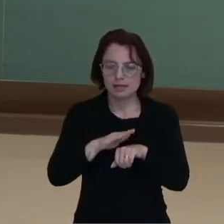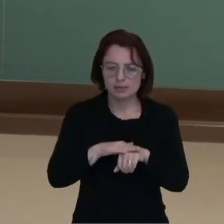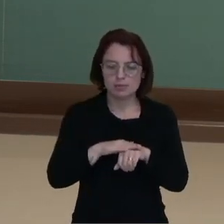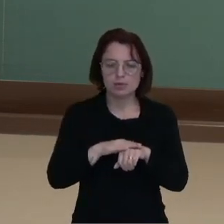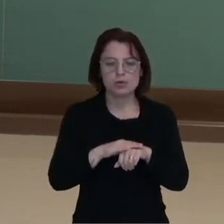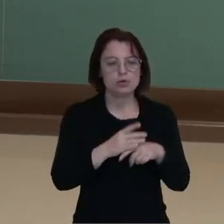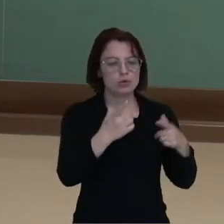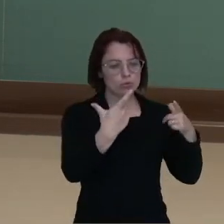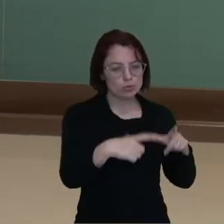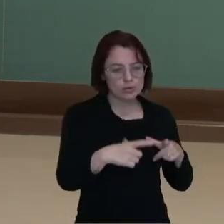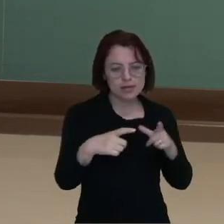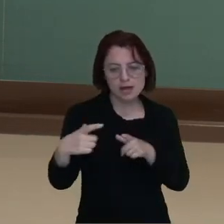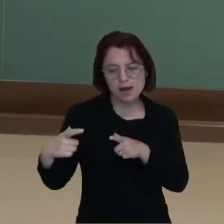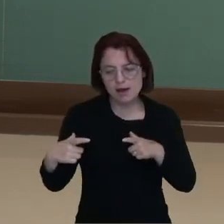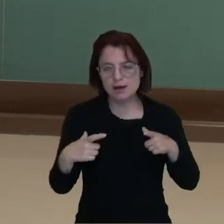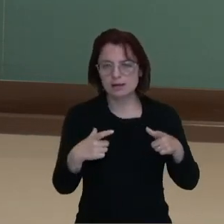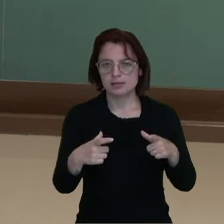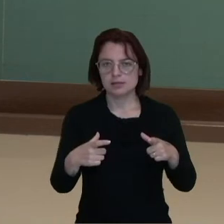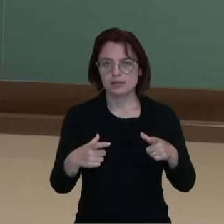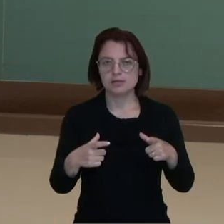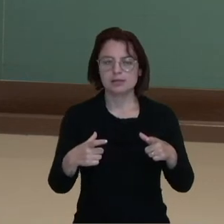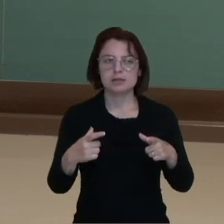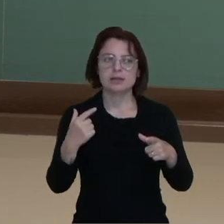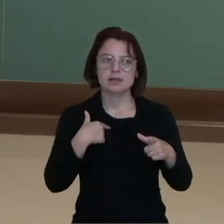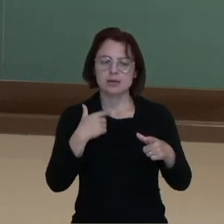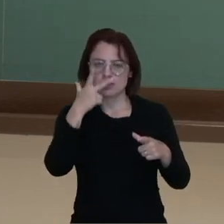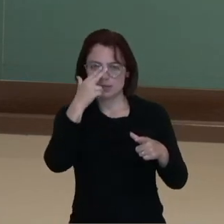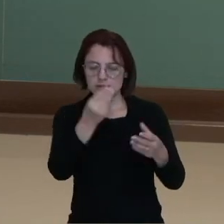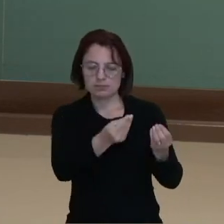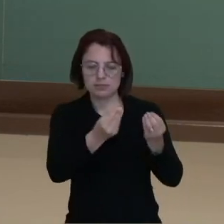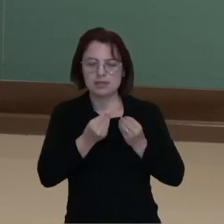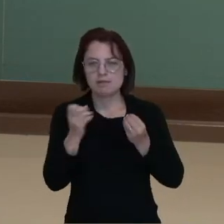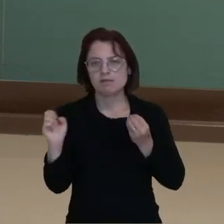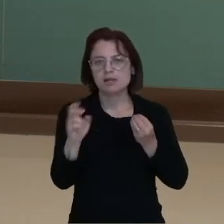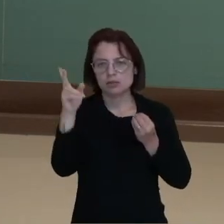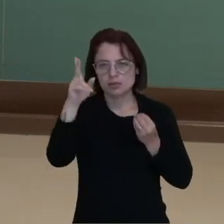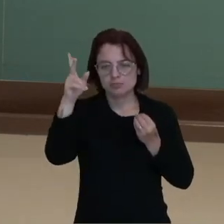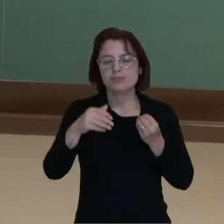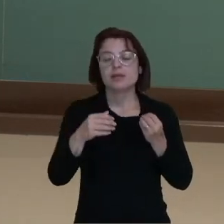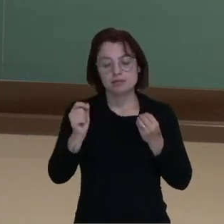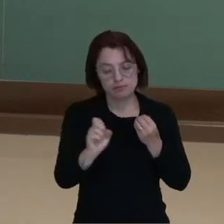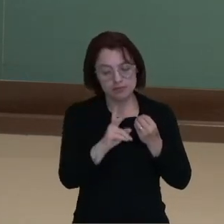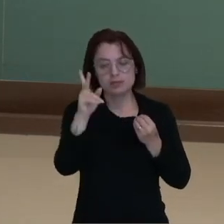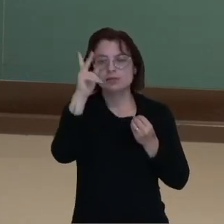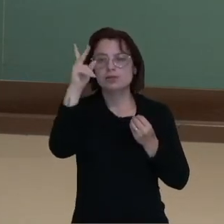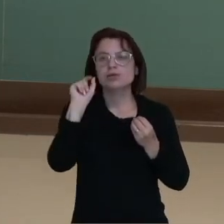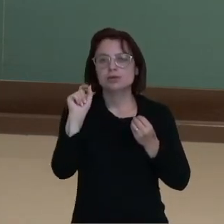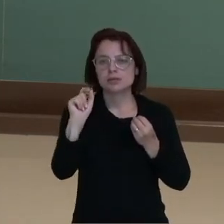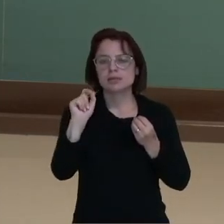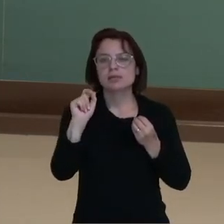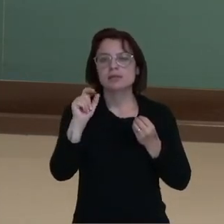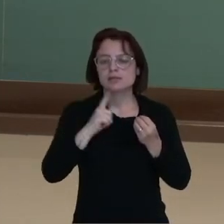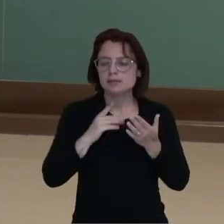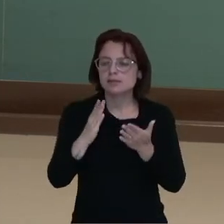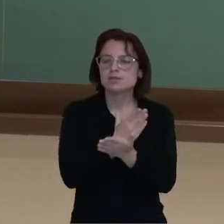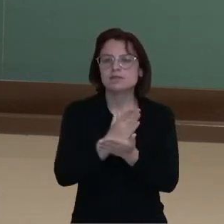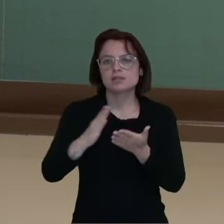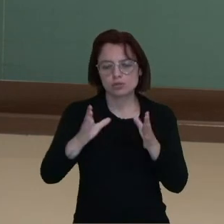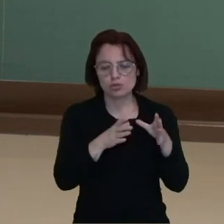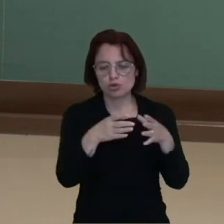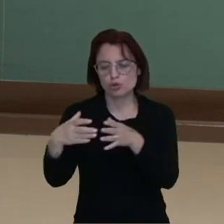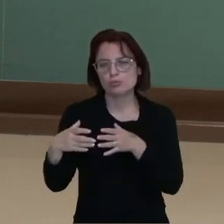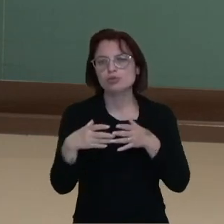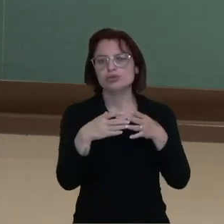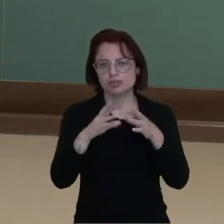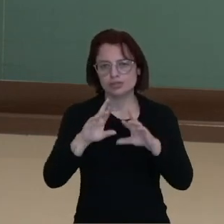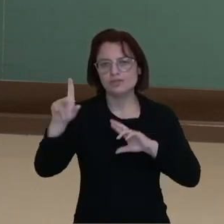determinado lugar do mundo me passa certos tipos de valores. E esses valores também são divididos em grupos